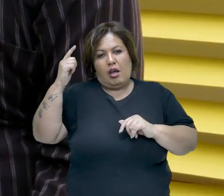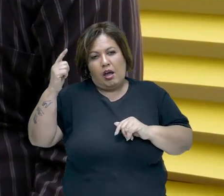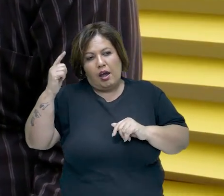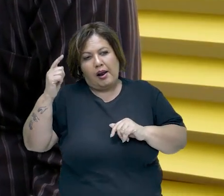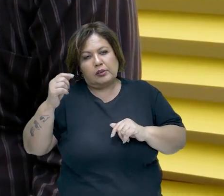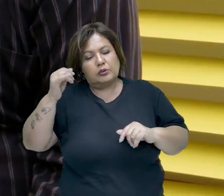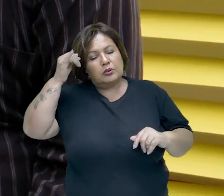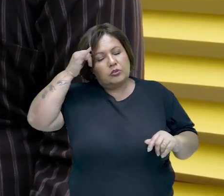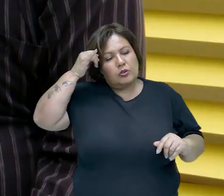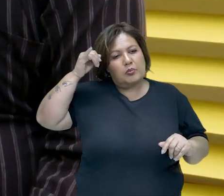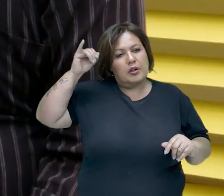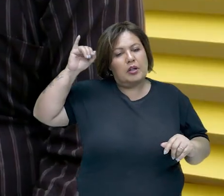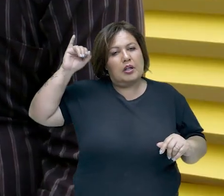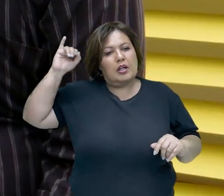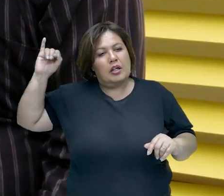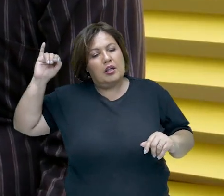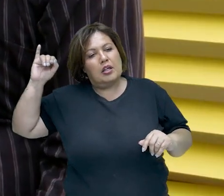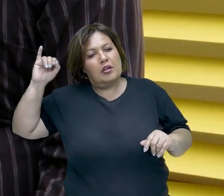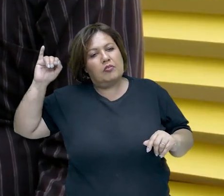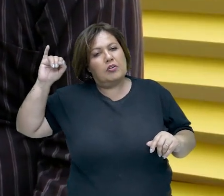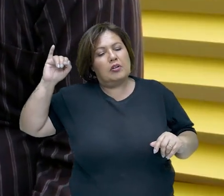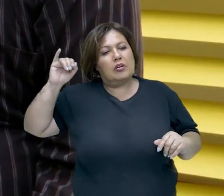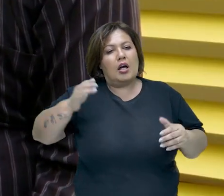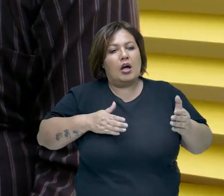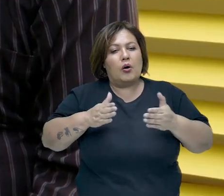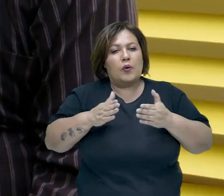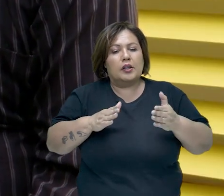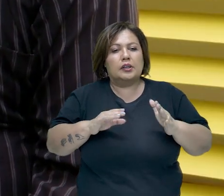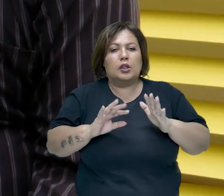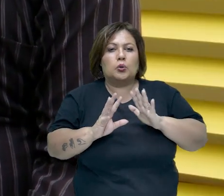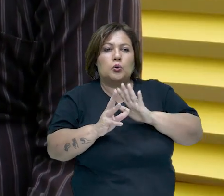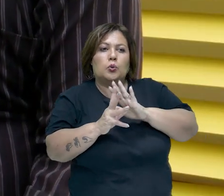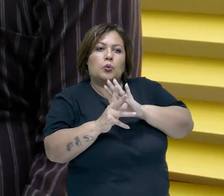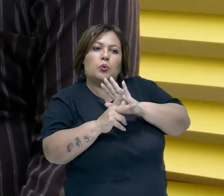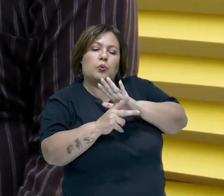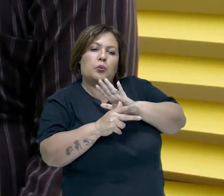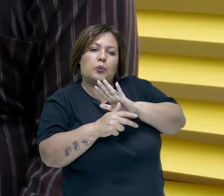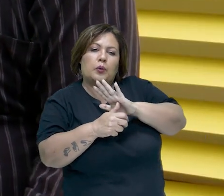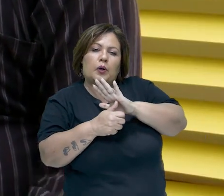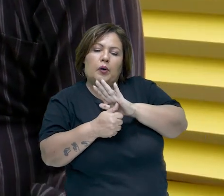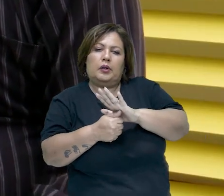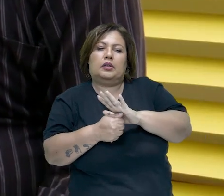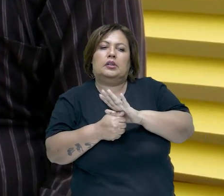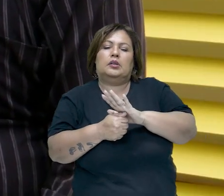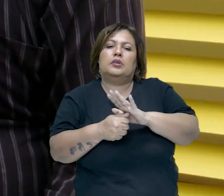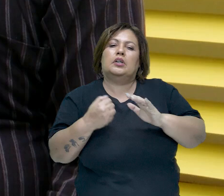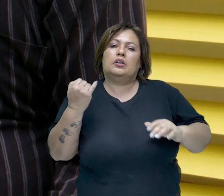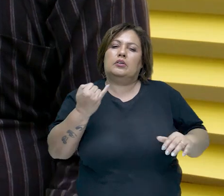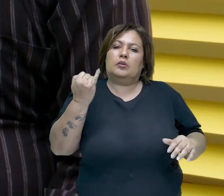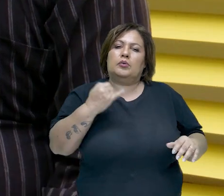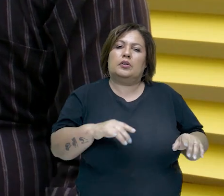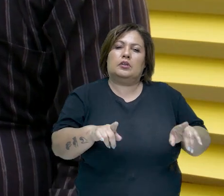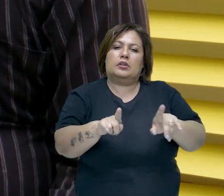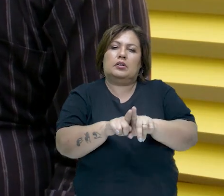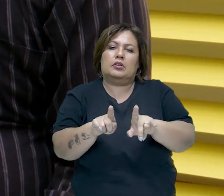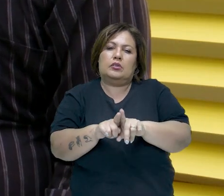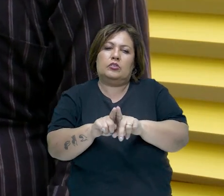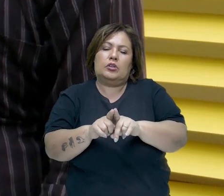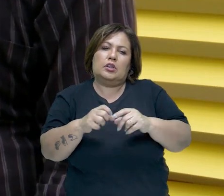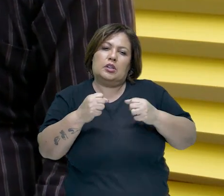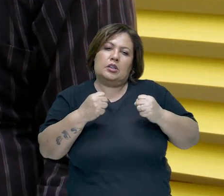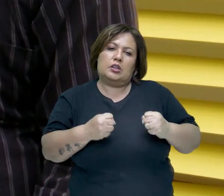de prevenção, de evitar o acesso ao crime. Isso é parte fundamental também